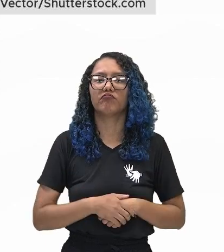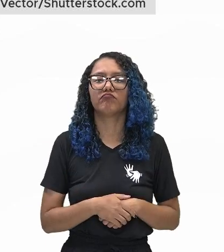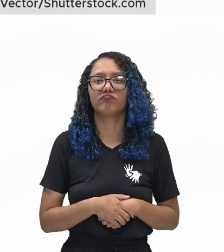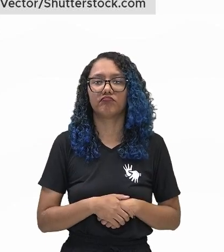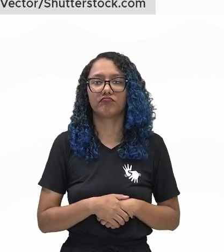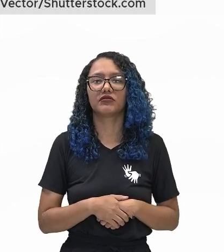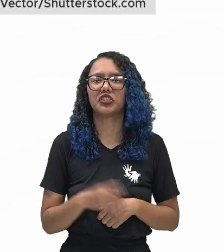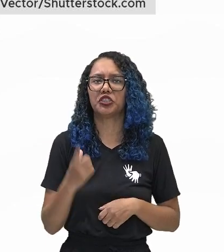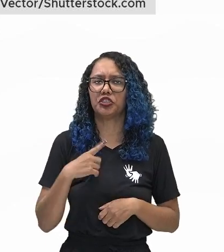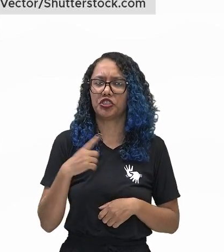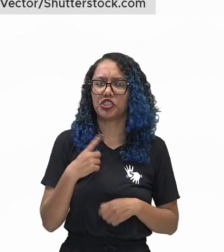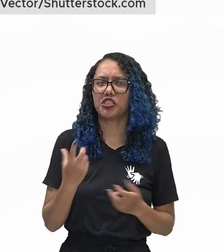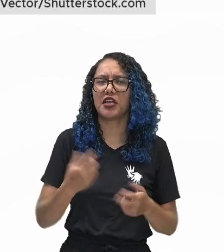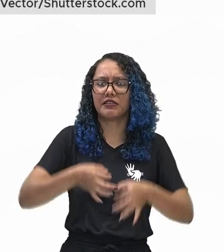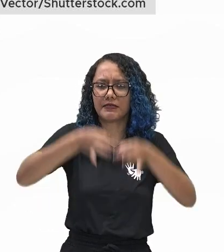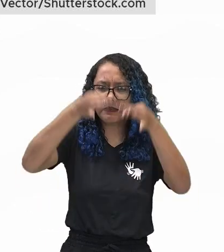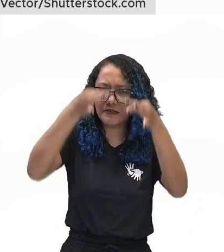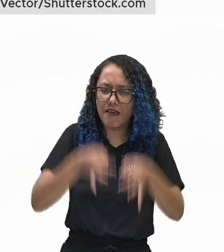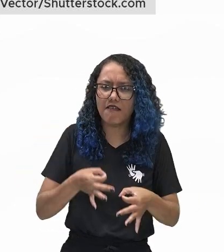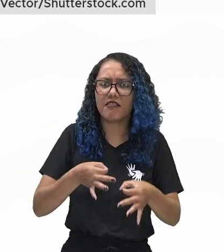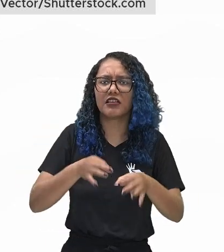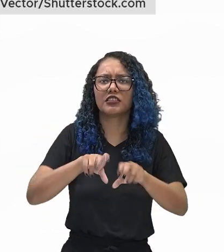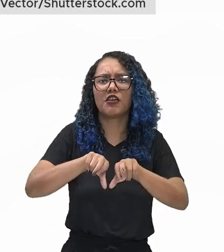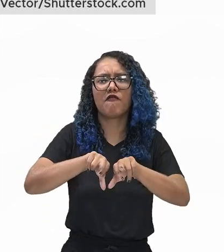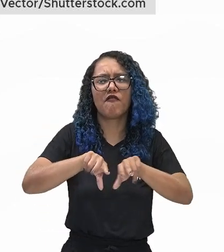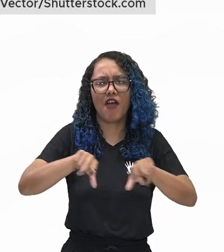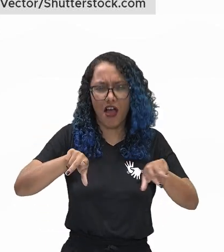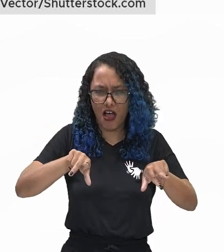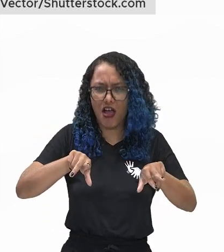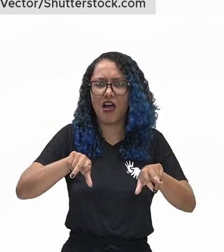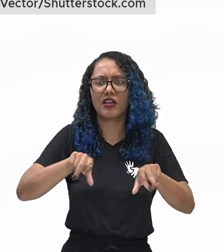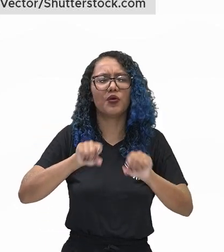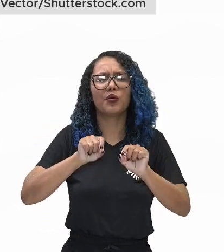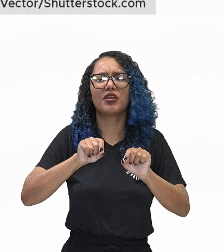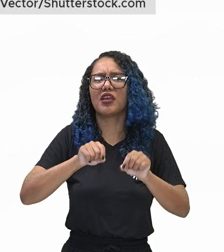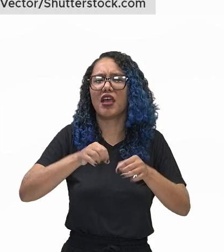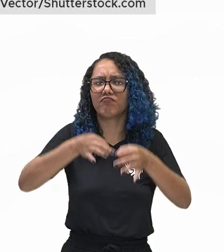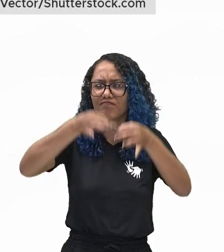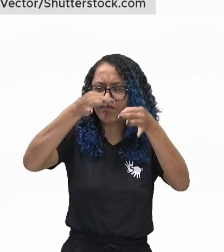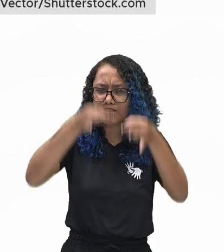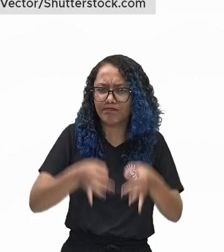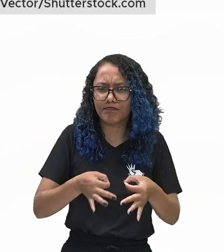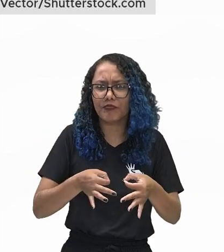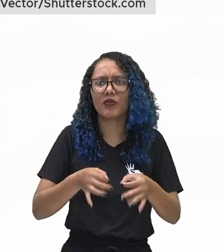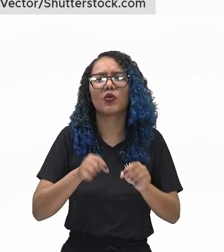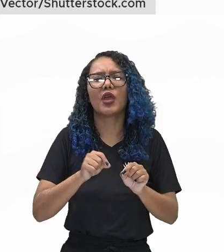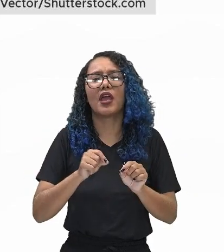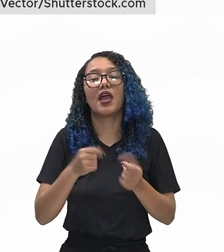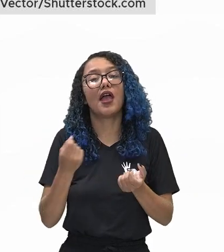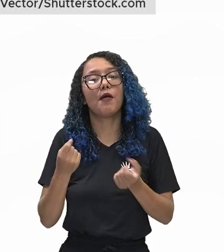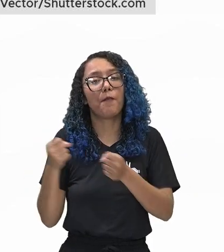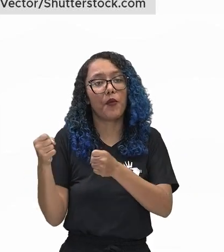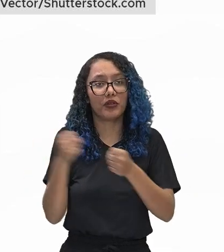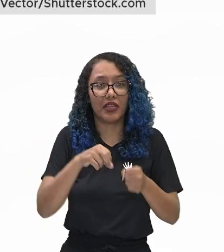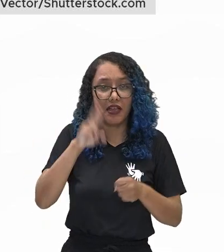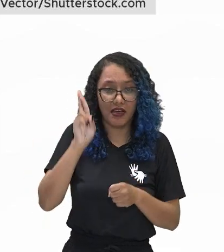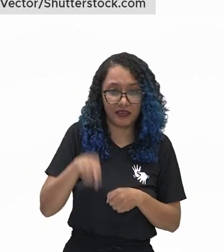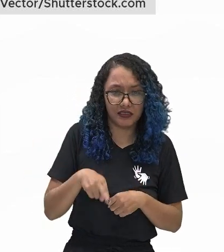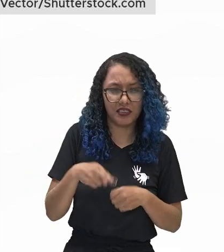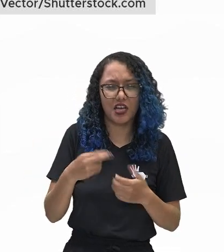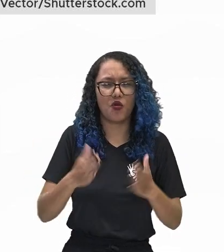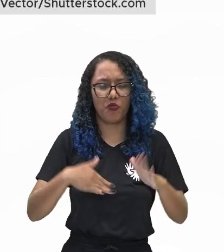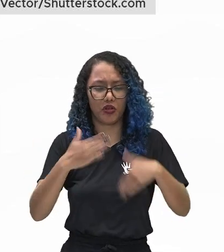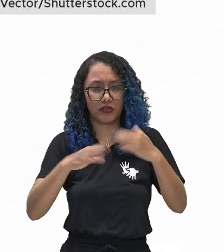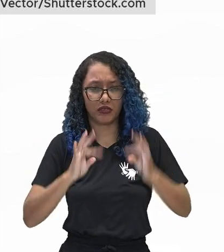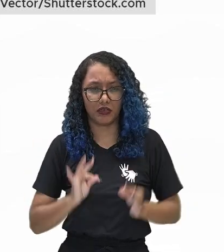convicções, perfeito? O que eram essas convicções? O poder da razão, progressos